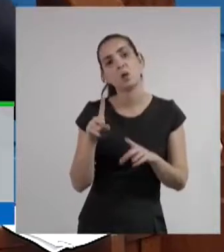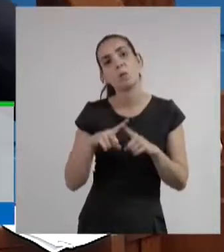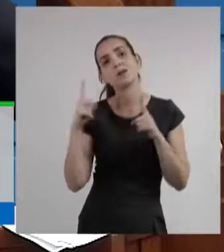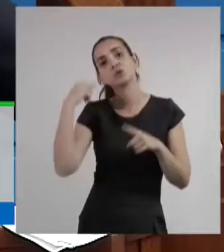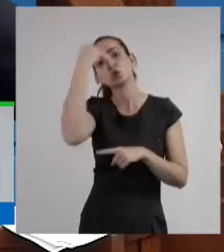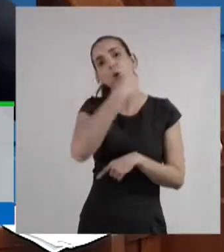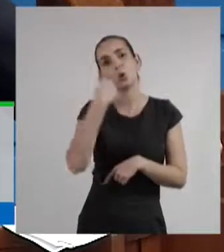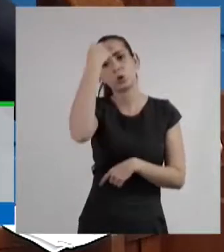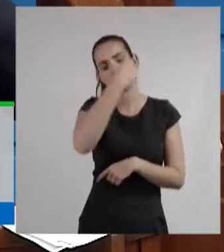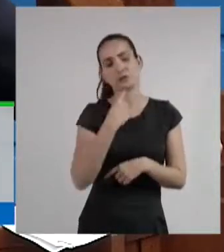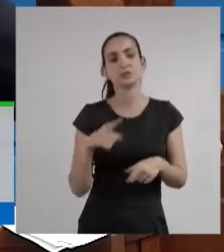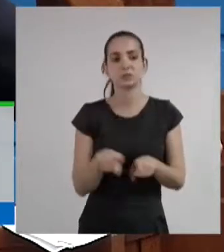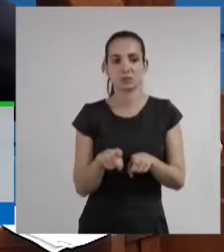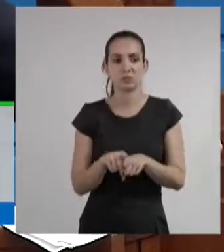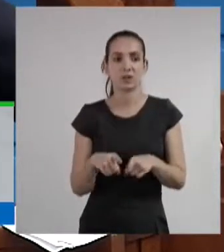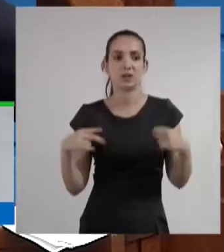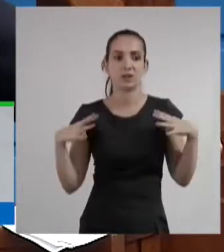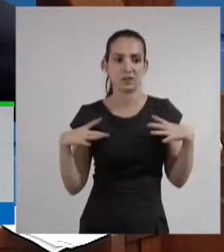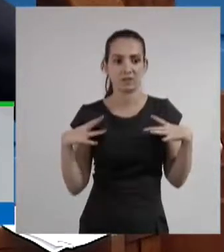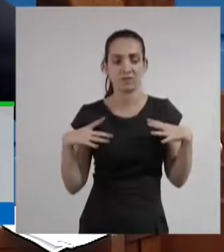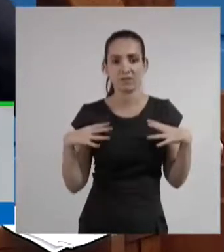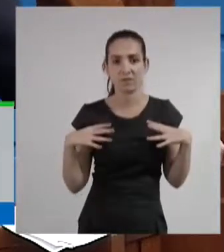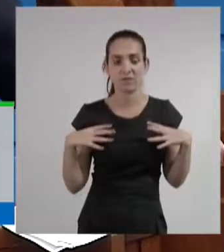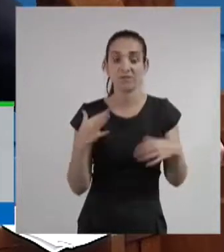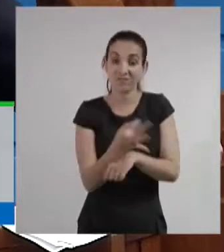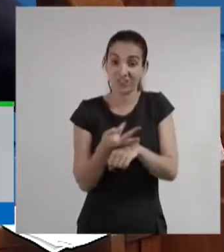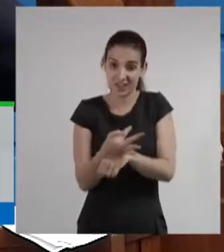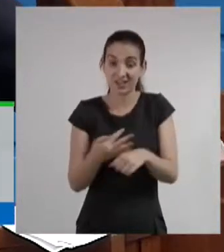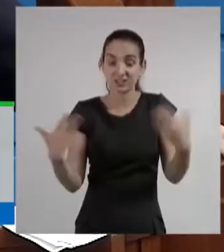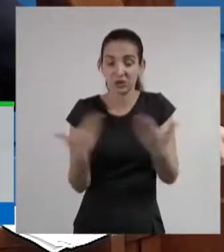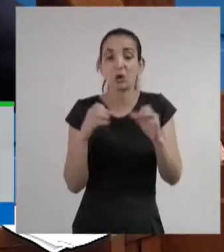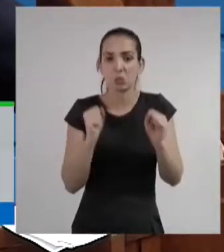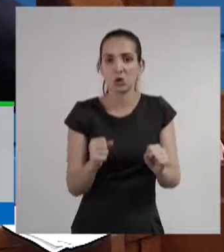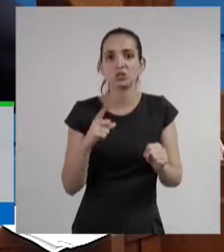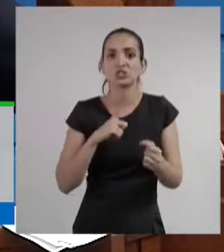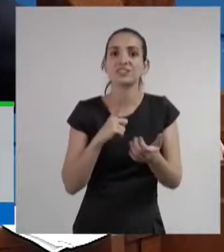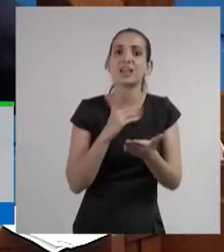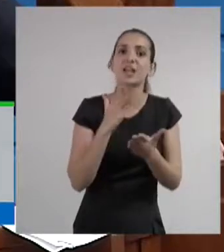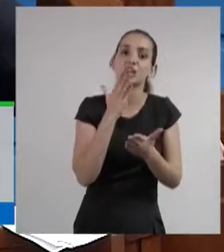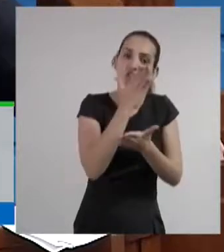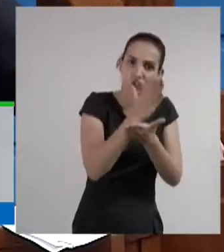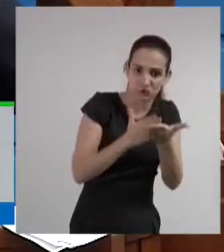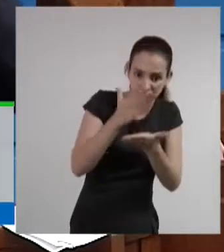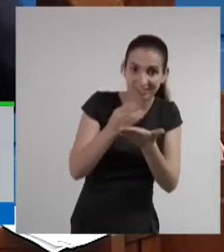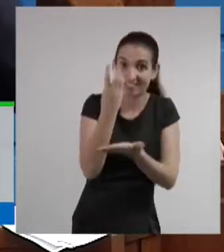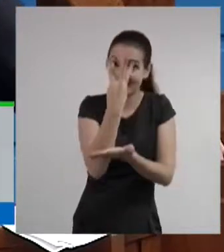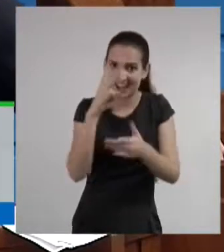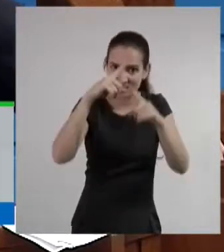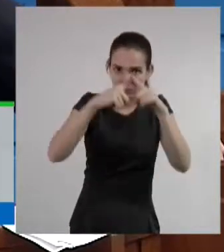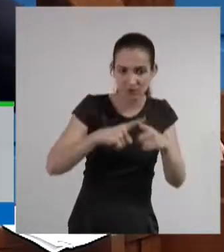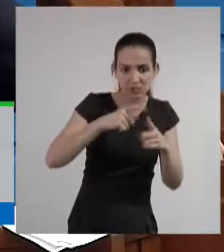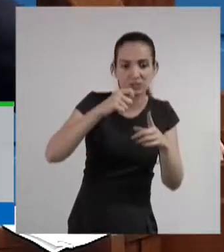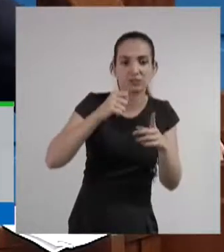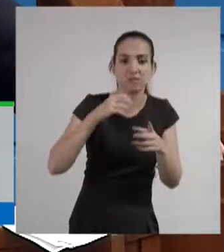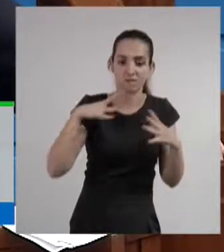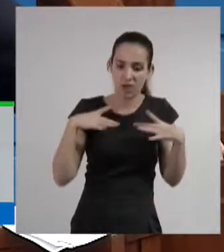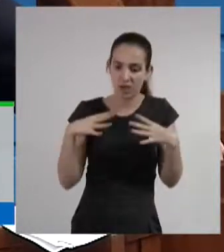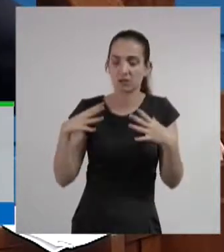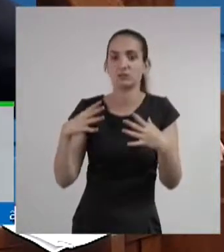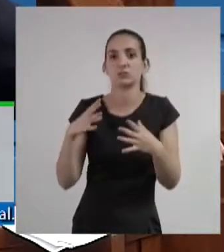ser parceladas em até 3 vezes ao longo do ano. O 13º salário pode ser